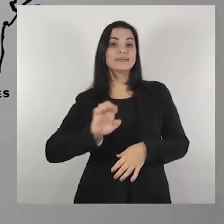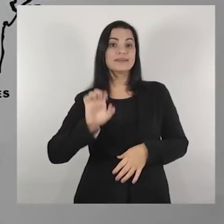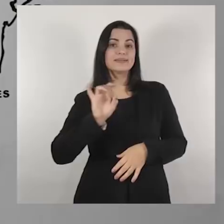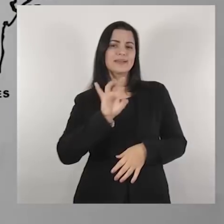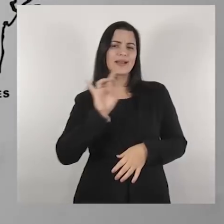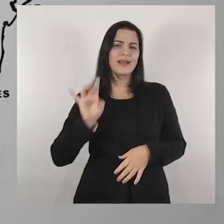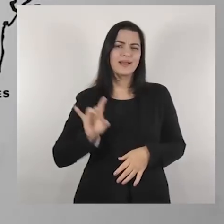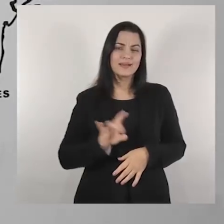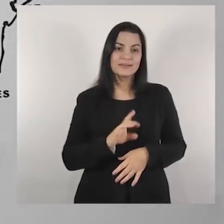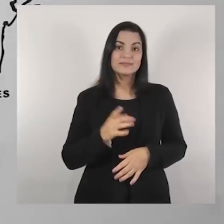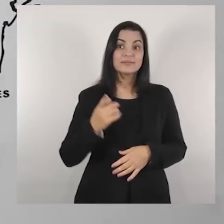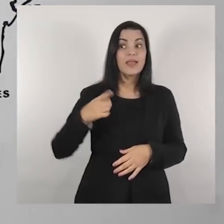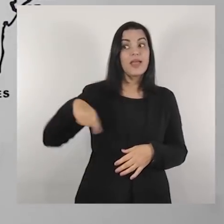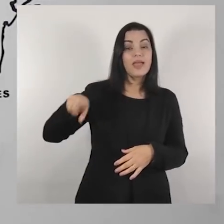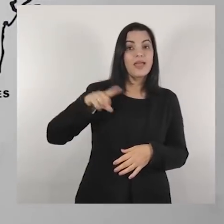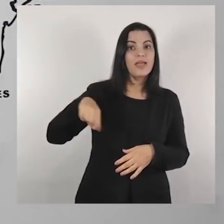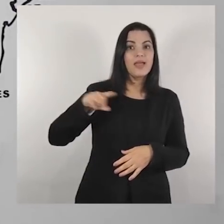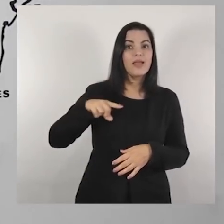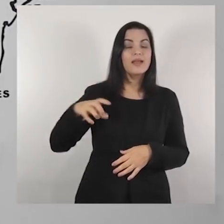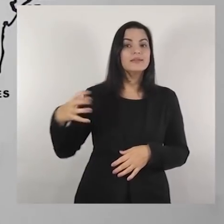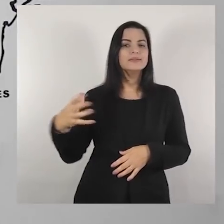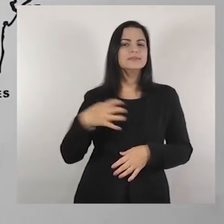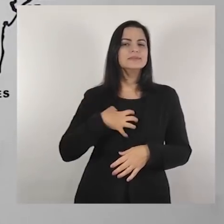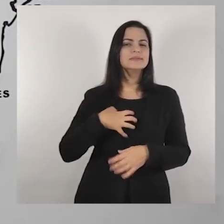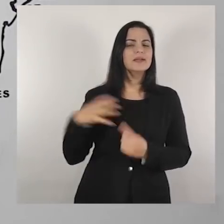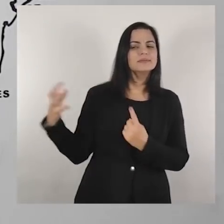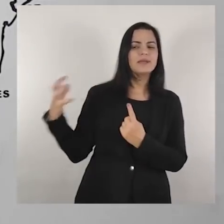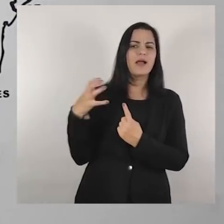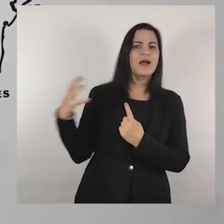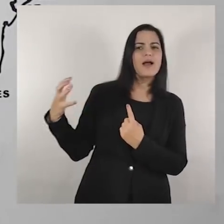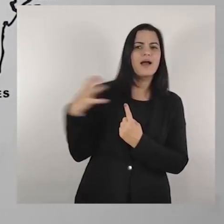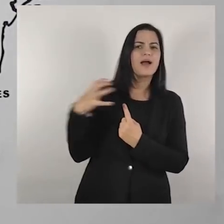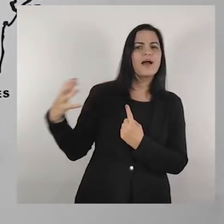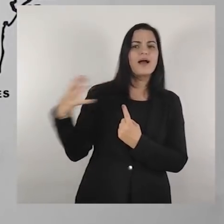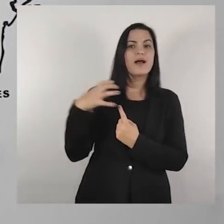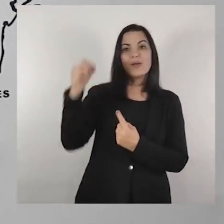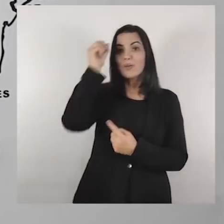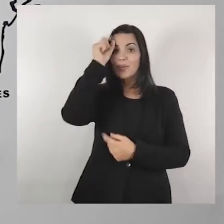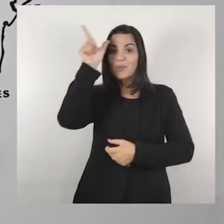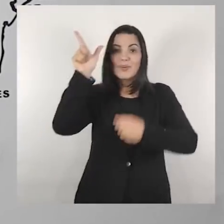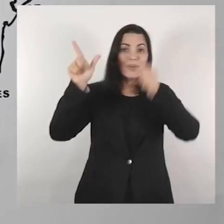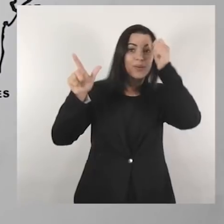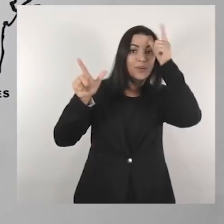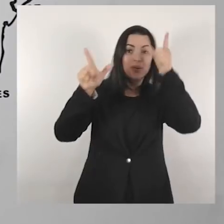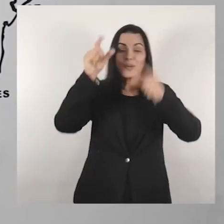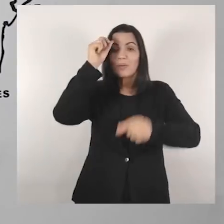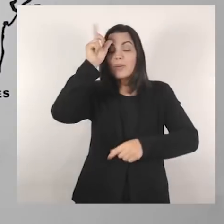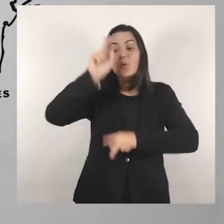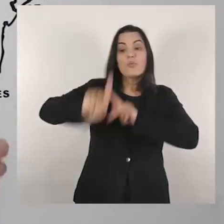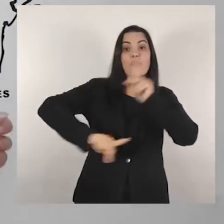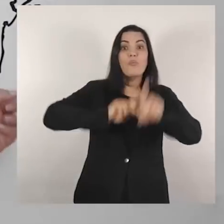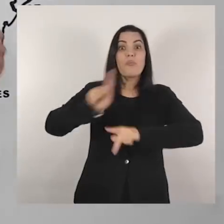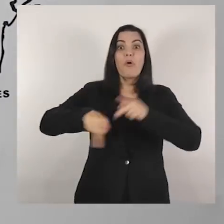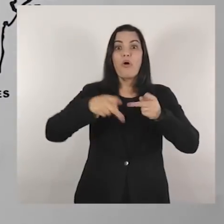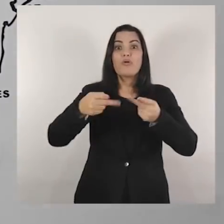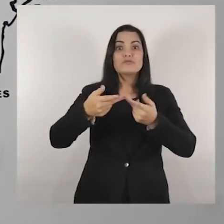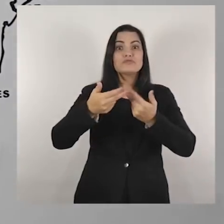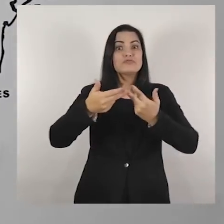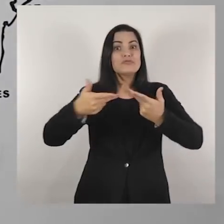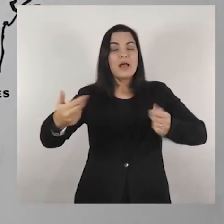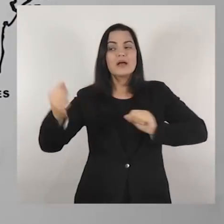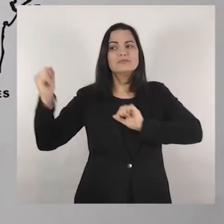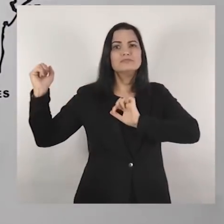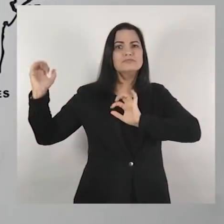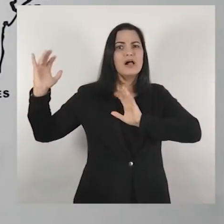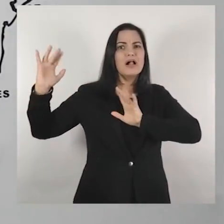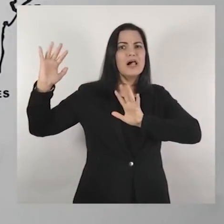aqui. Eles receberam influência cultural de pessoas, de povos vindos de